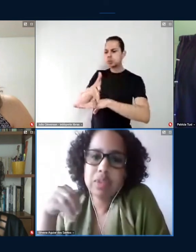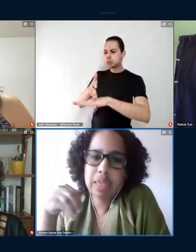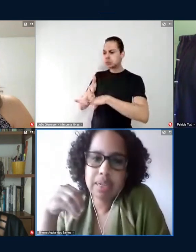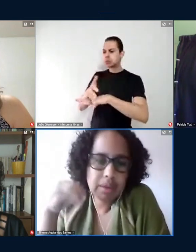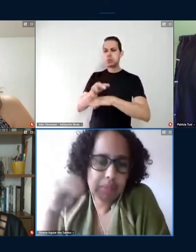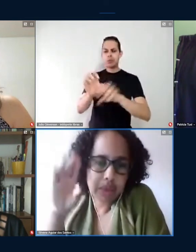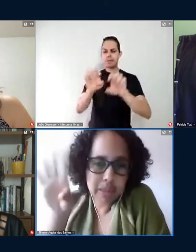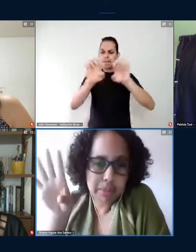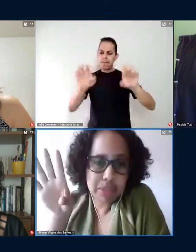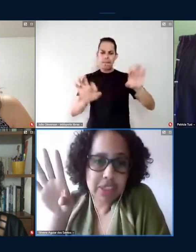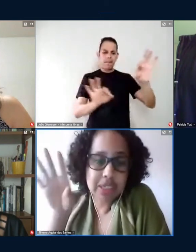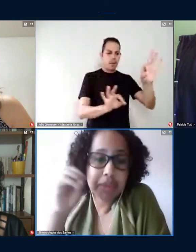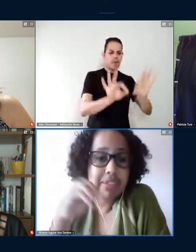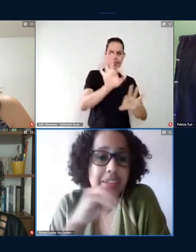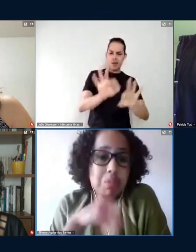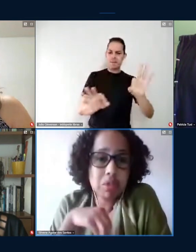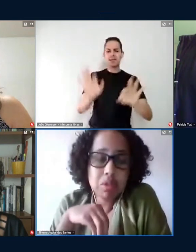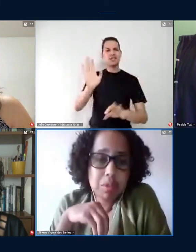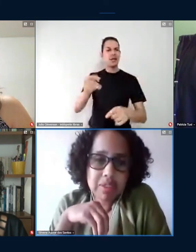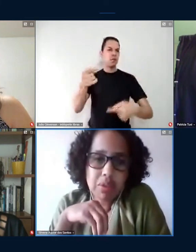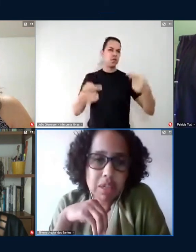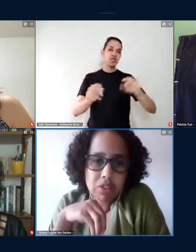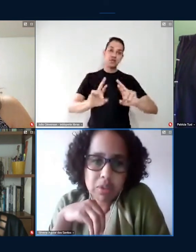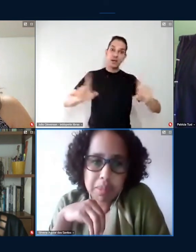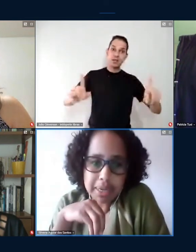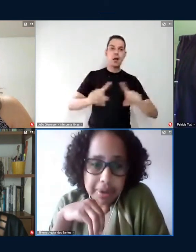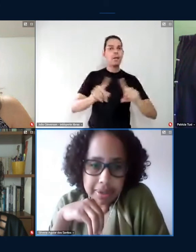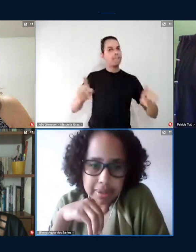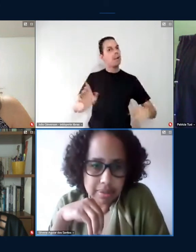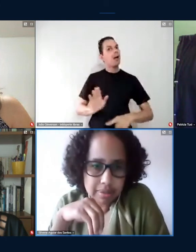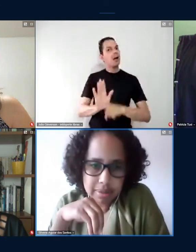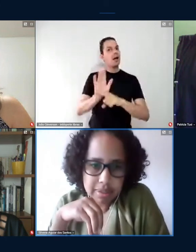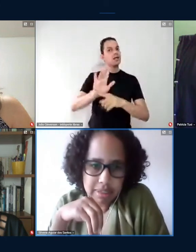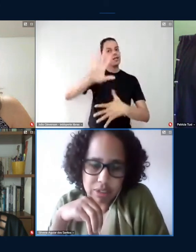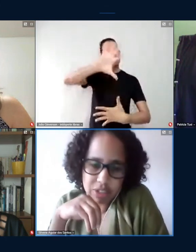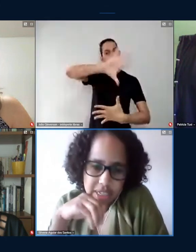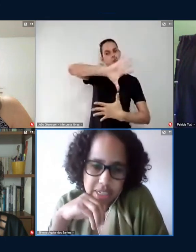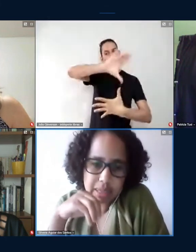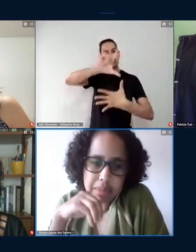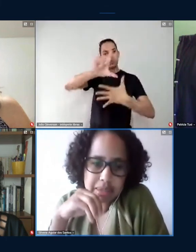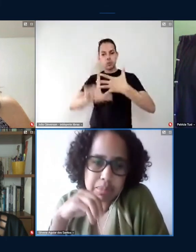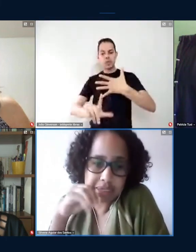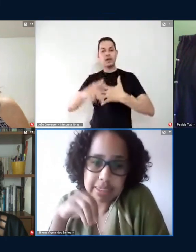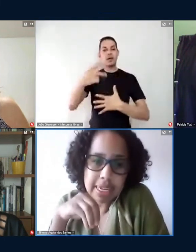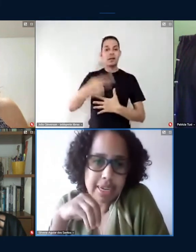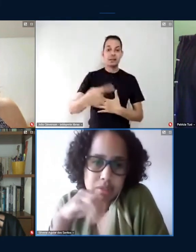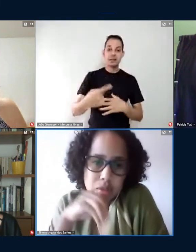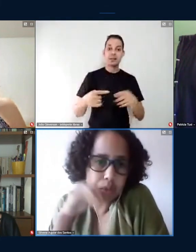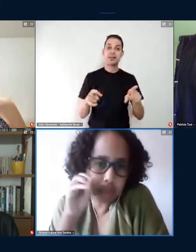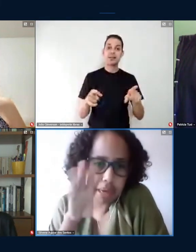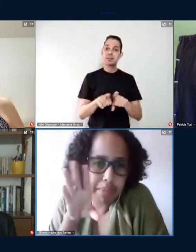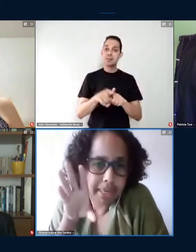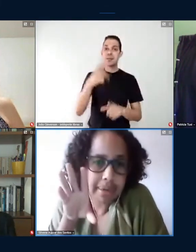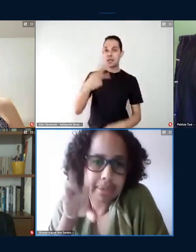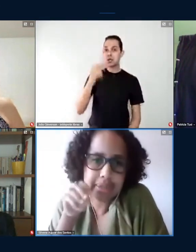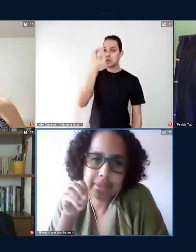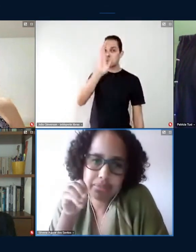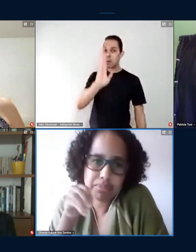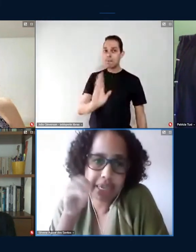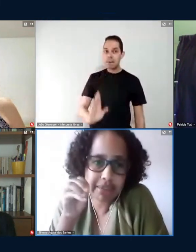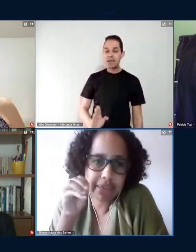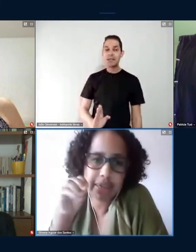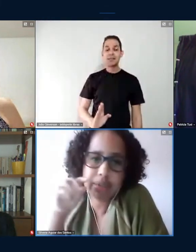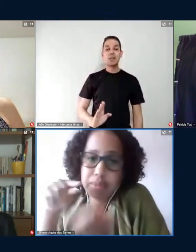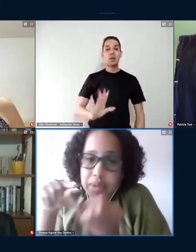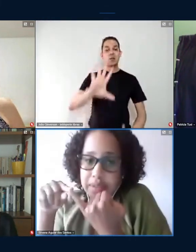sedimentados, tem uma outra política, mas essa é uma contribuição latino-americana e eu diria ainda mais brasileira, sul-americana